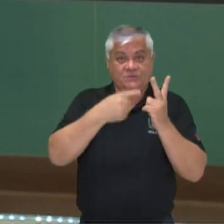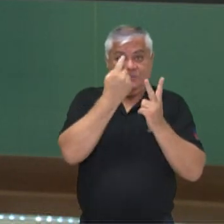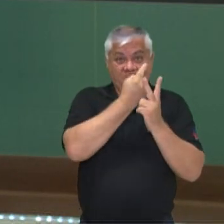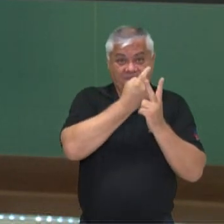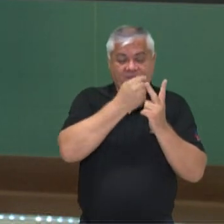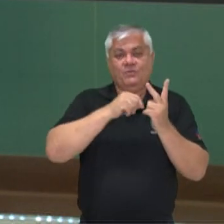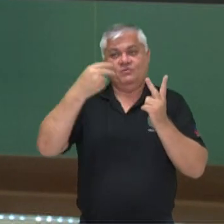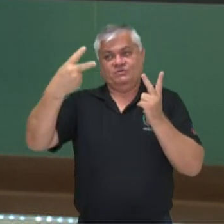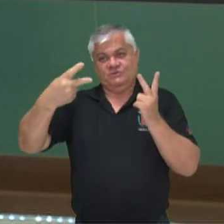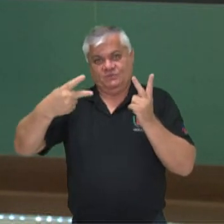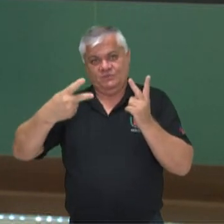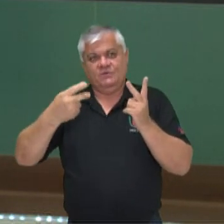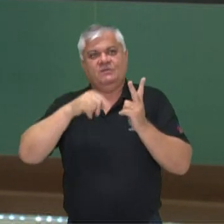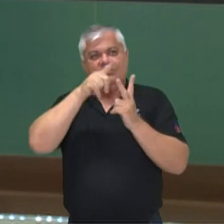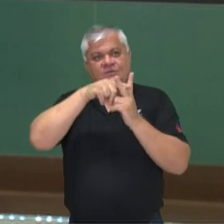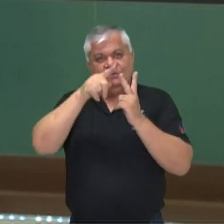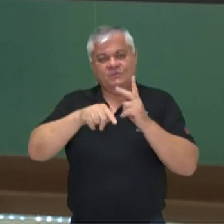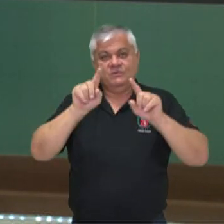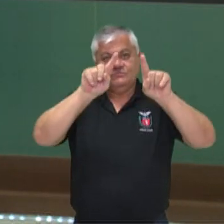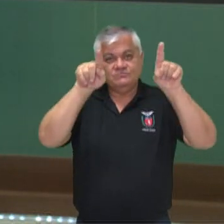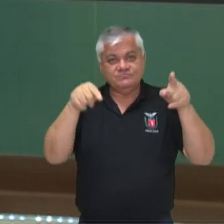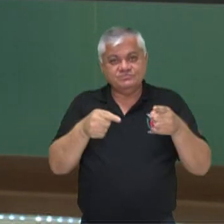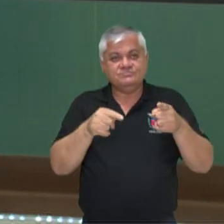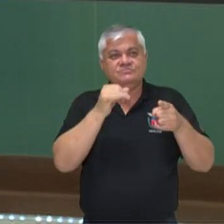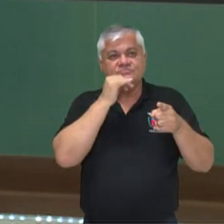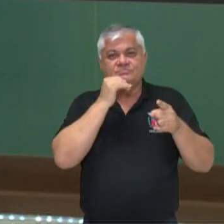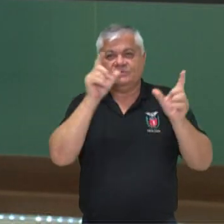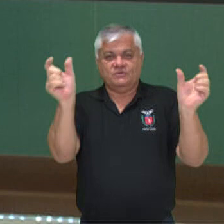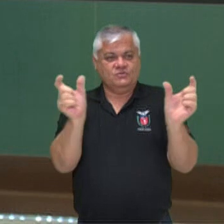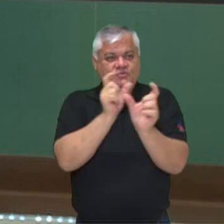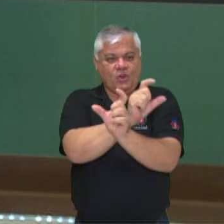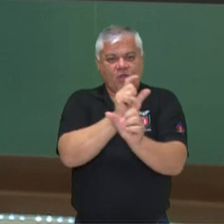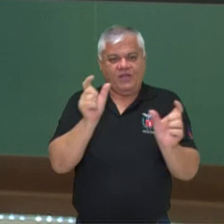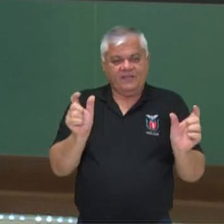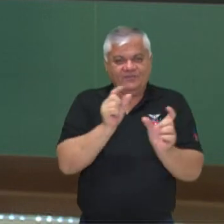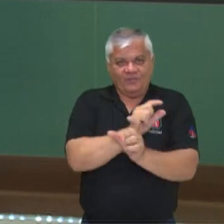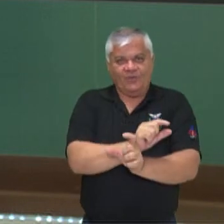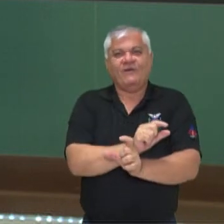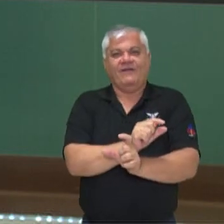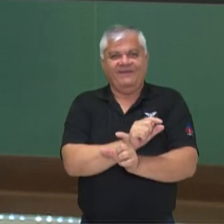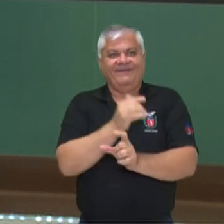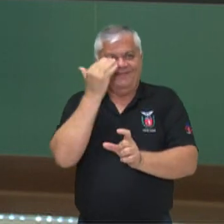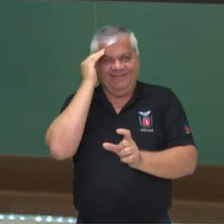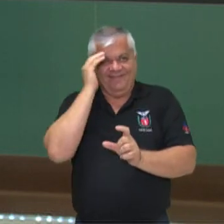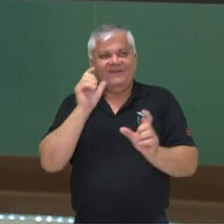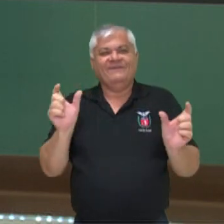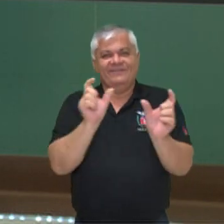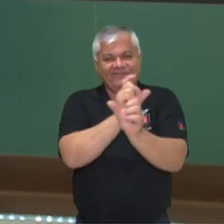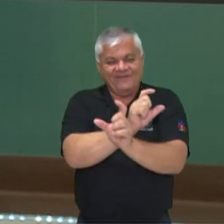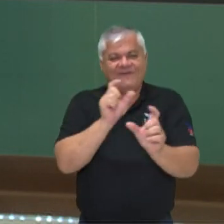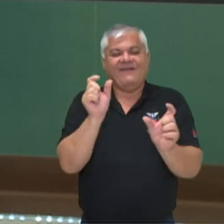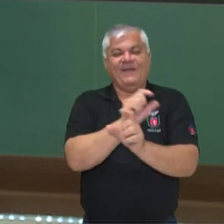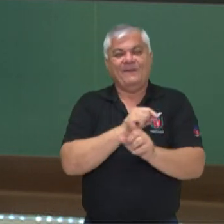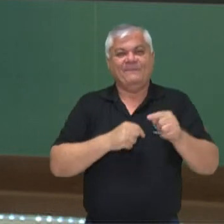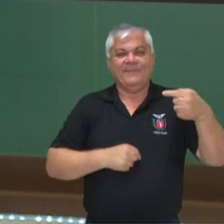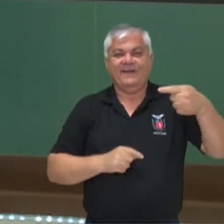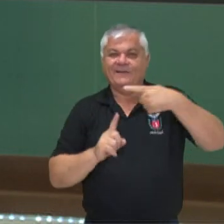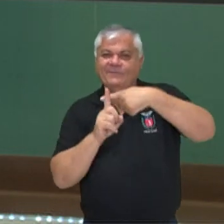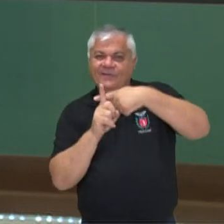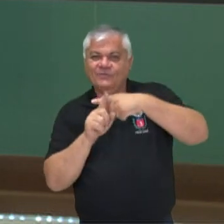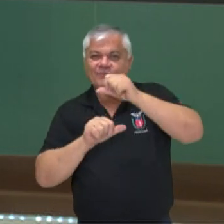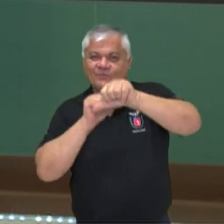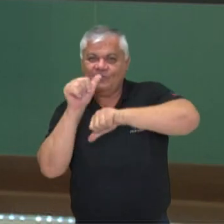a raiz? Então escreve, ó, o primeiro menos o segundo, o primeiro mais o segundo. Intercalando os sinais de mais e menos,